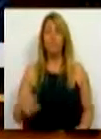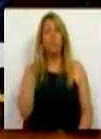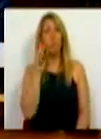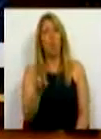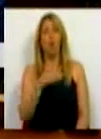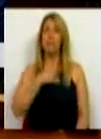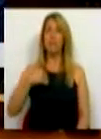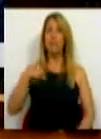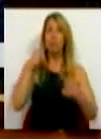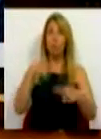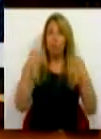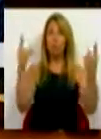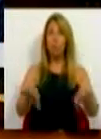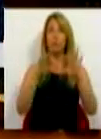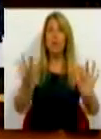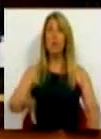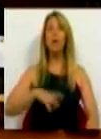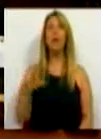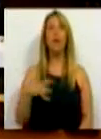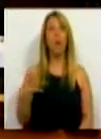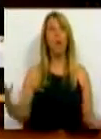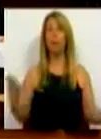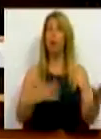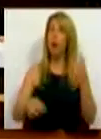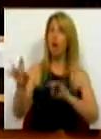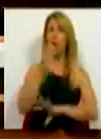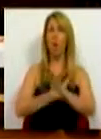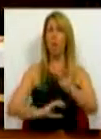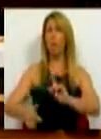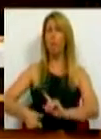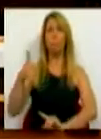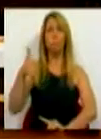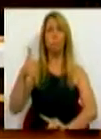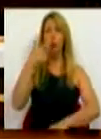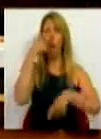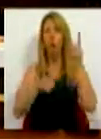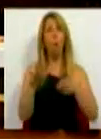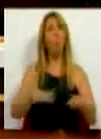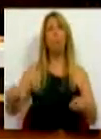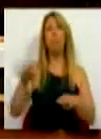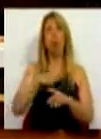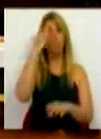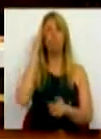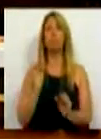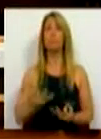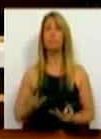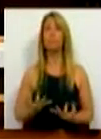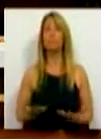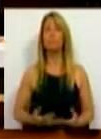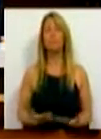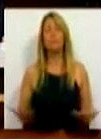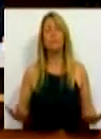para a saúde pública como um património que na Europa é central para os povos. E, portanto, quando